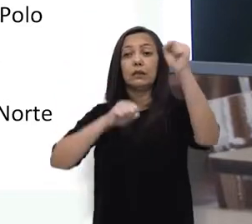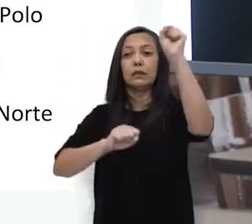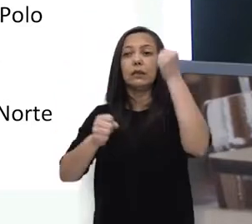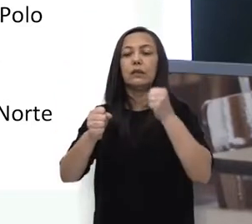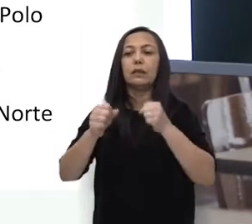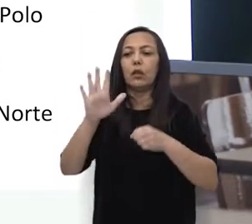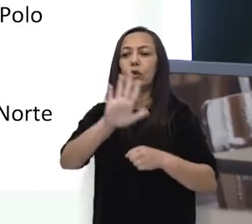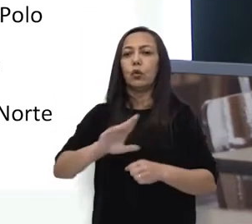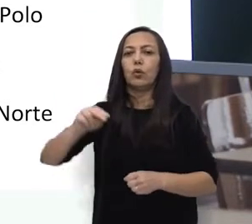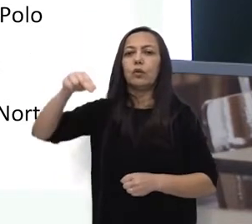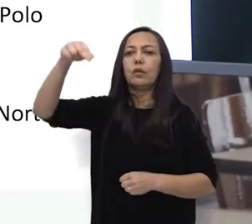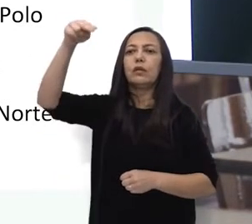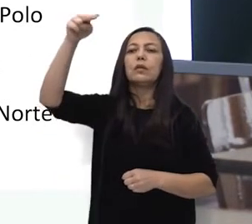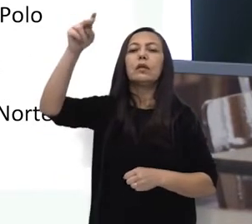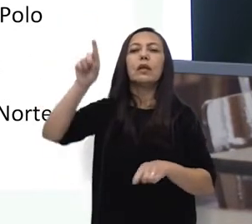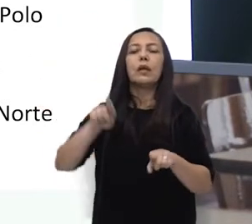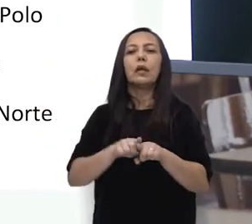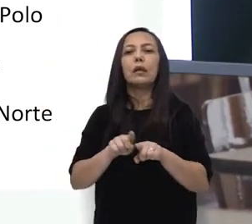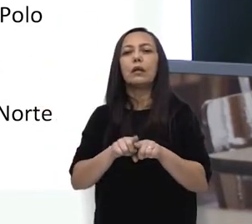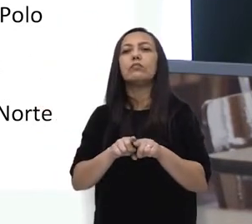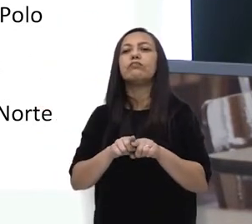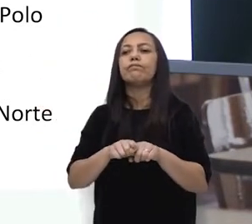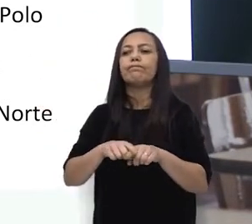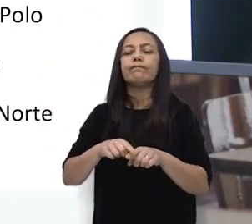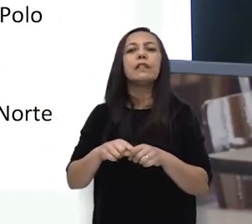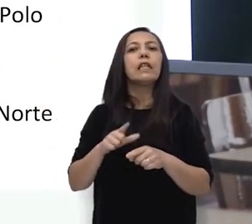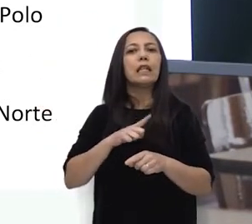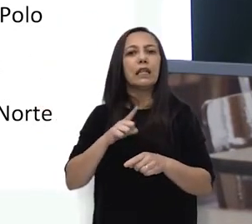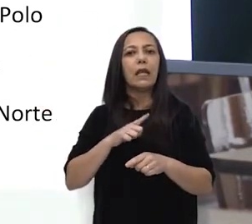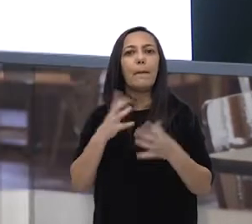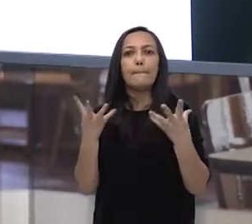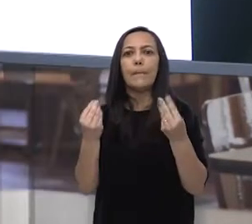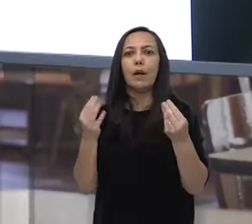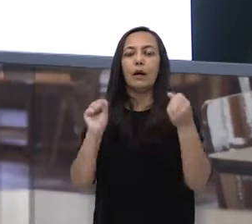região nordeste hoje é considerada a terceira maior região industrial do